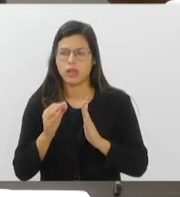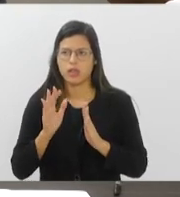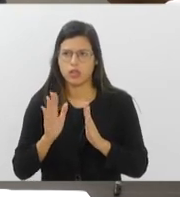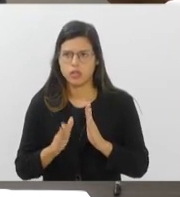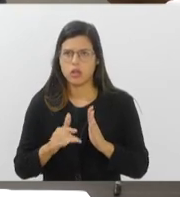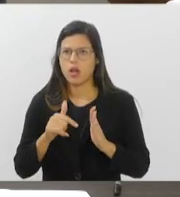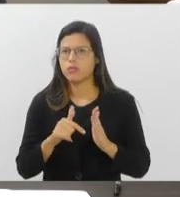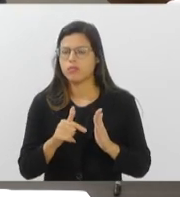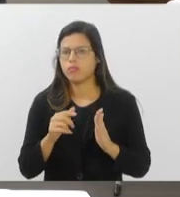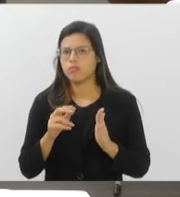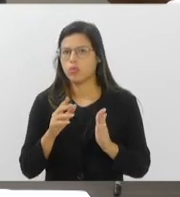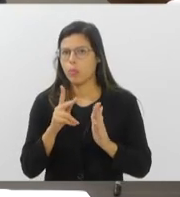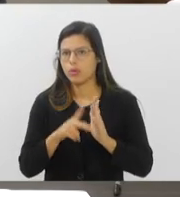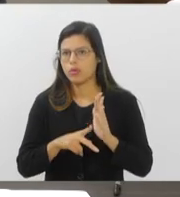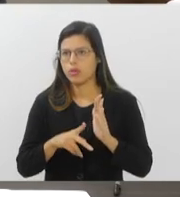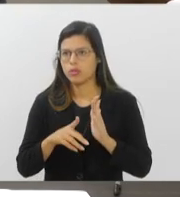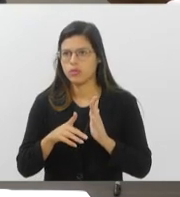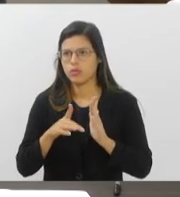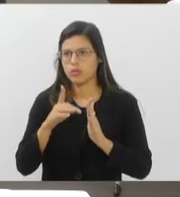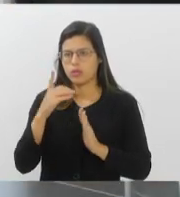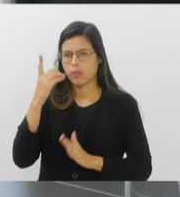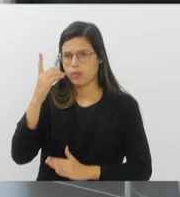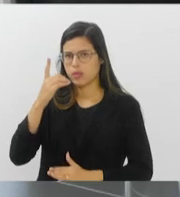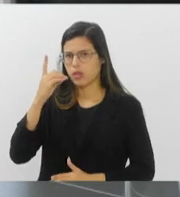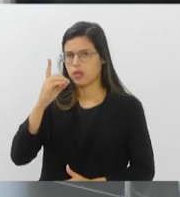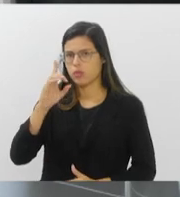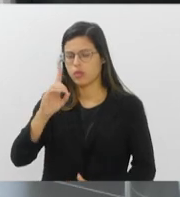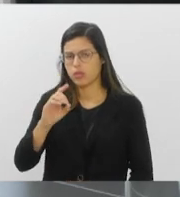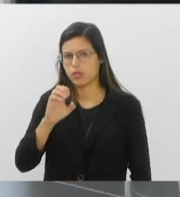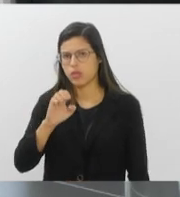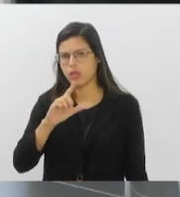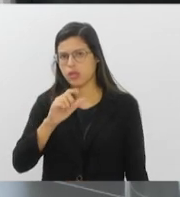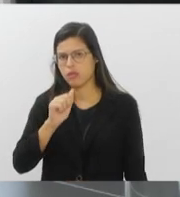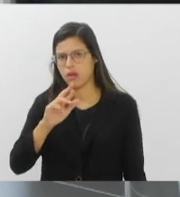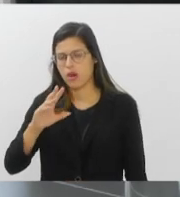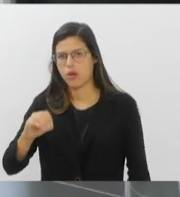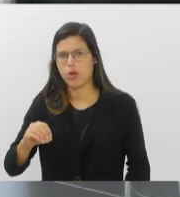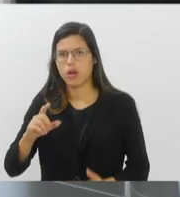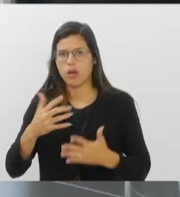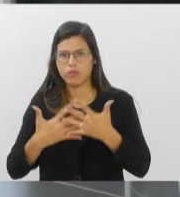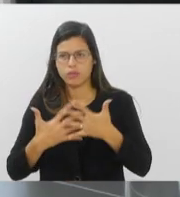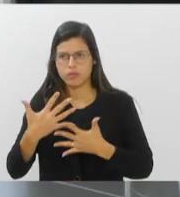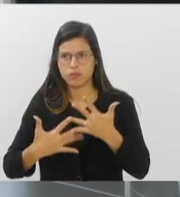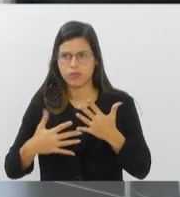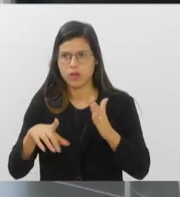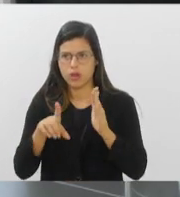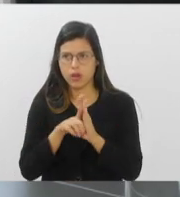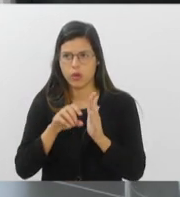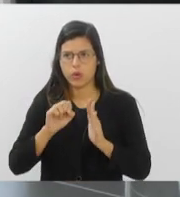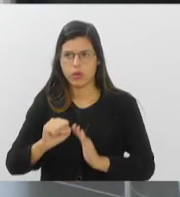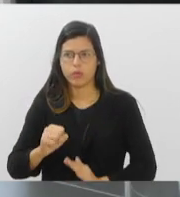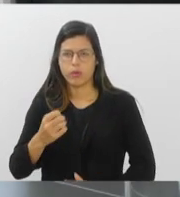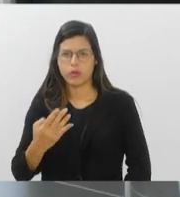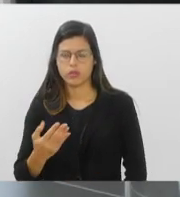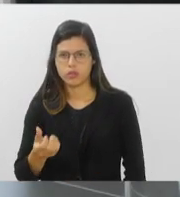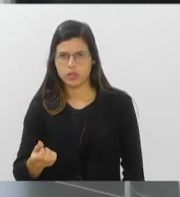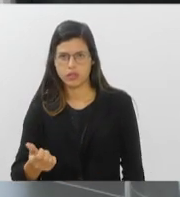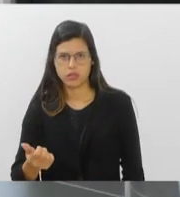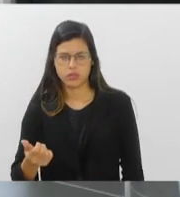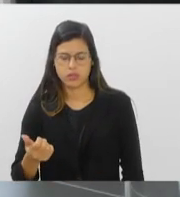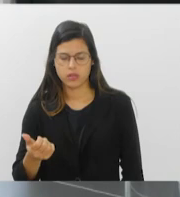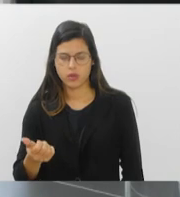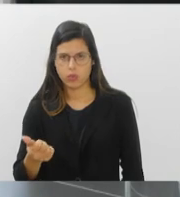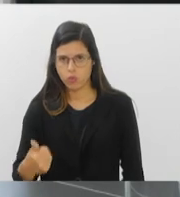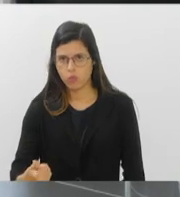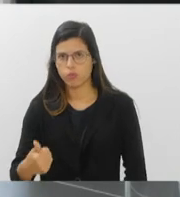projeto do deputado Delarolli, que é pela prejudicabilidade em razão da lei 4.861 de 2006 do